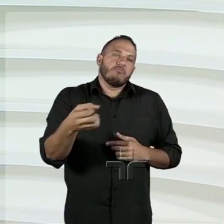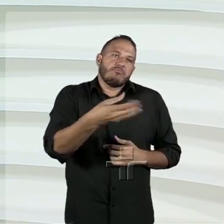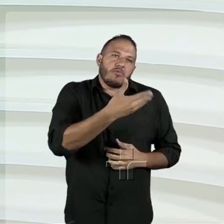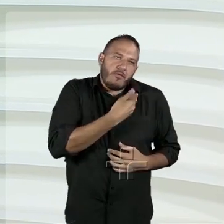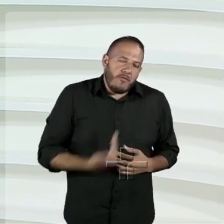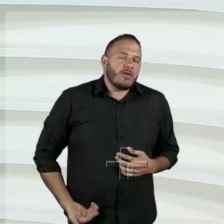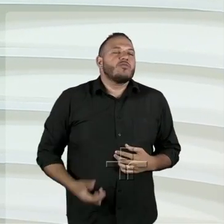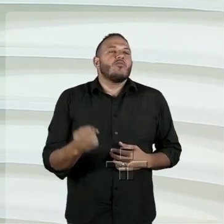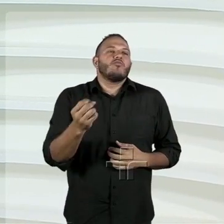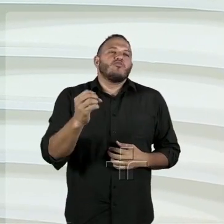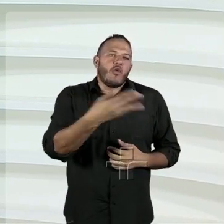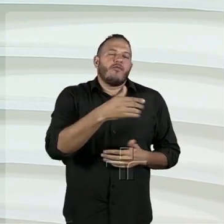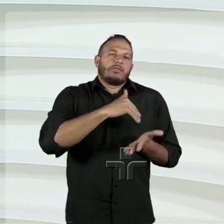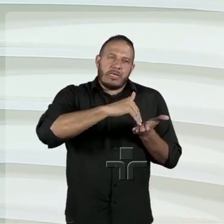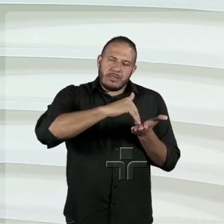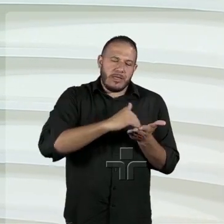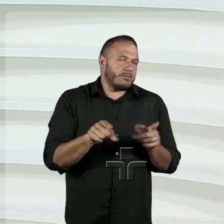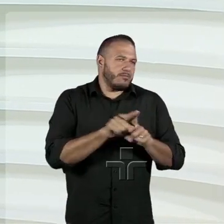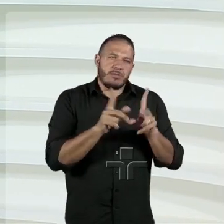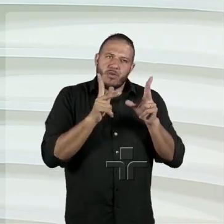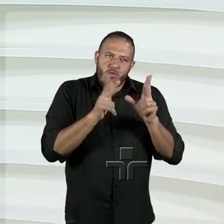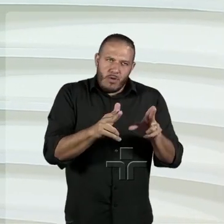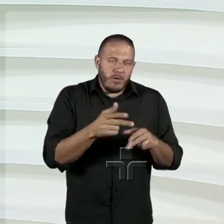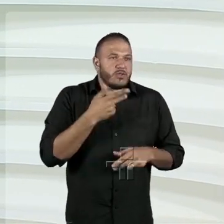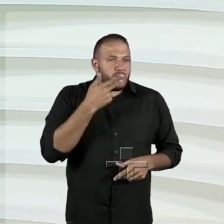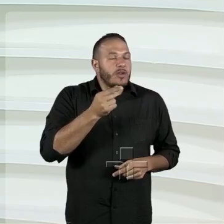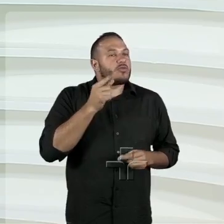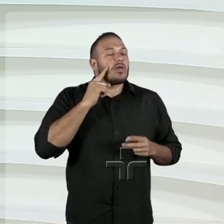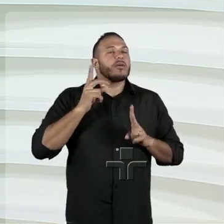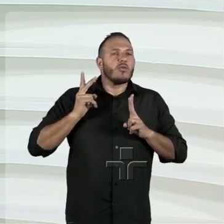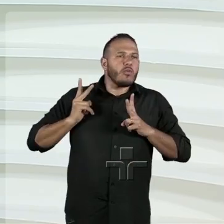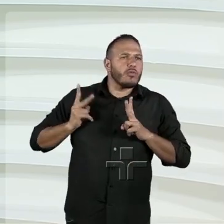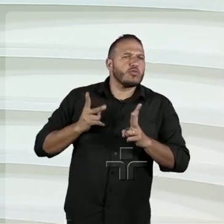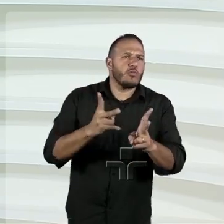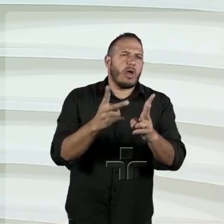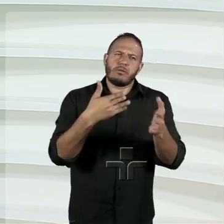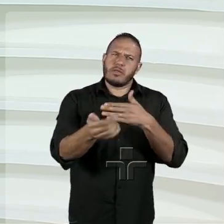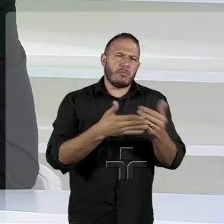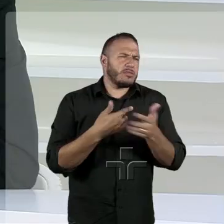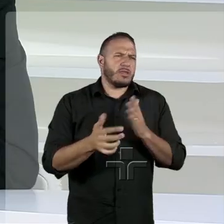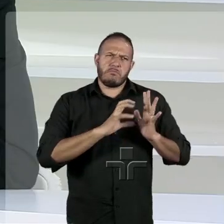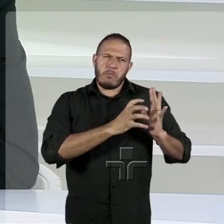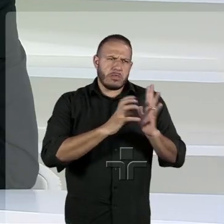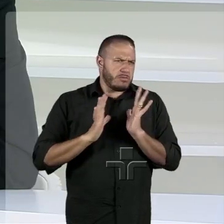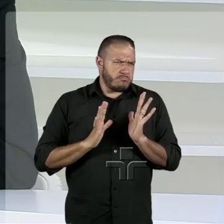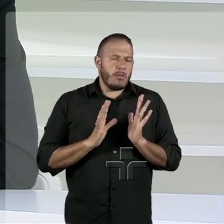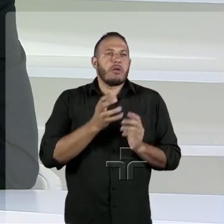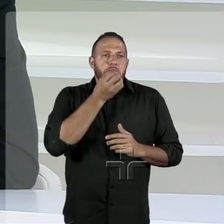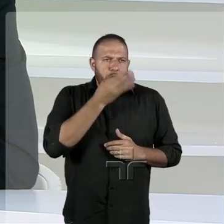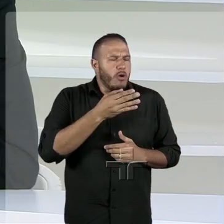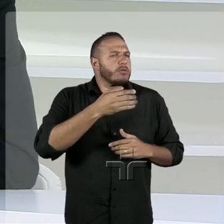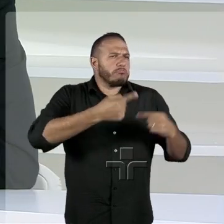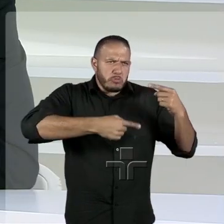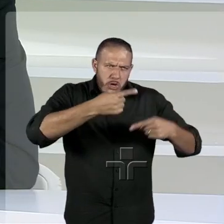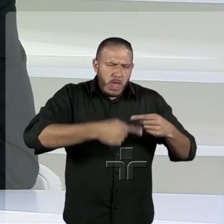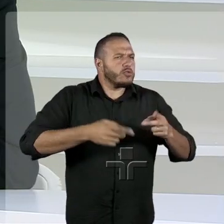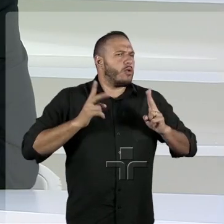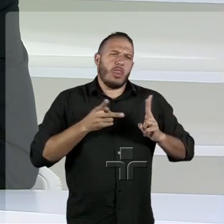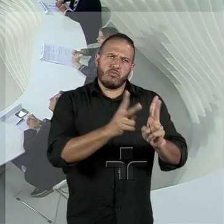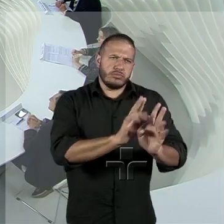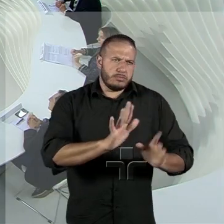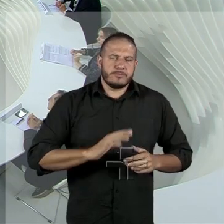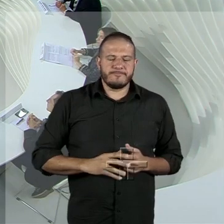próximo secretário, faça o mesmo. Porque a gente está falando de continuidade independente de partido. As boas políticas precisam ser